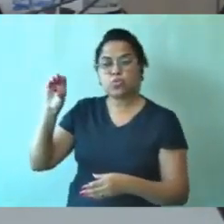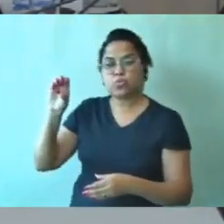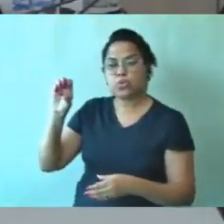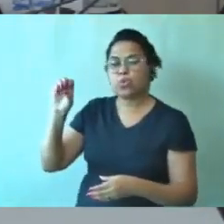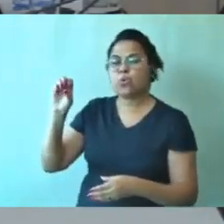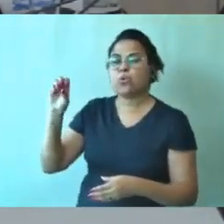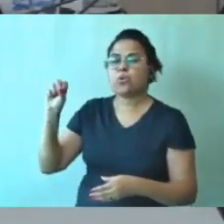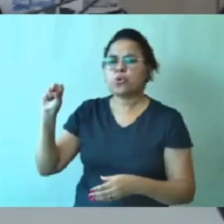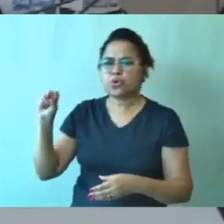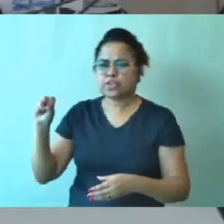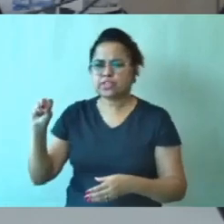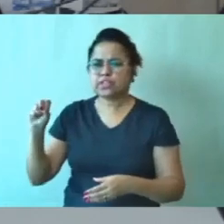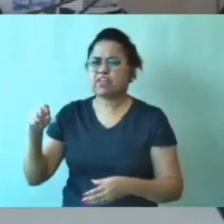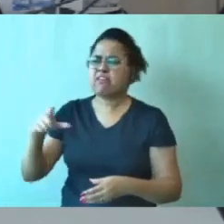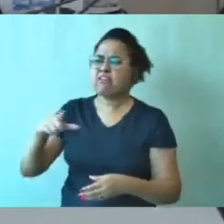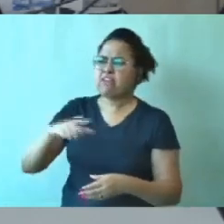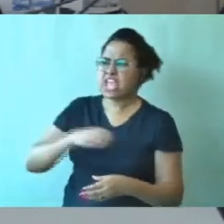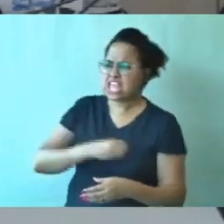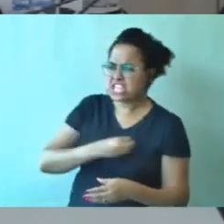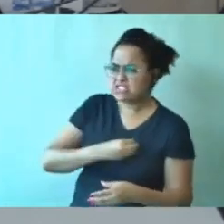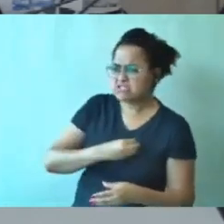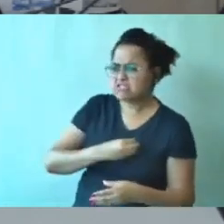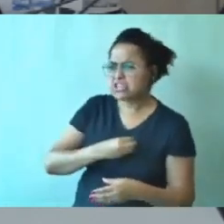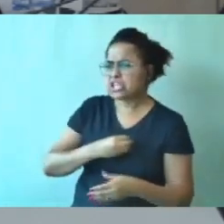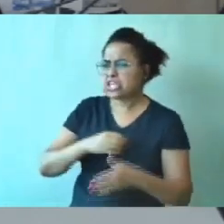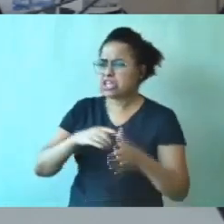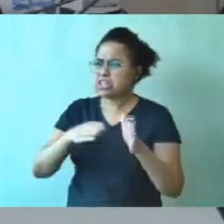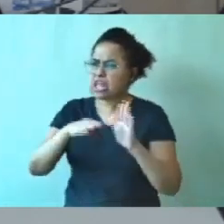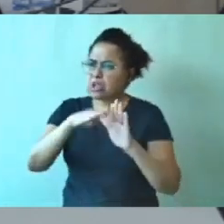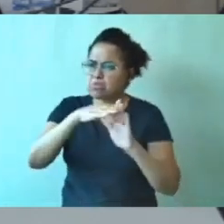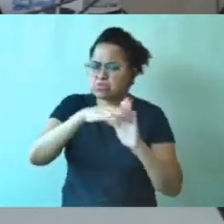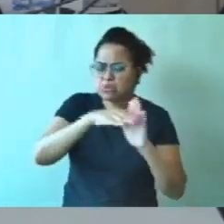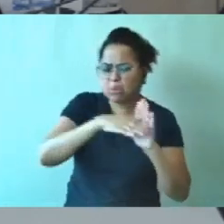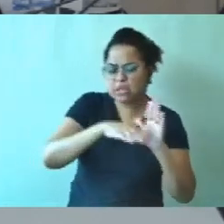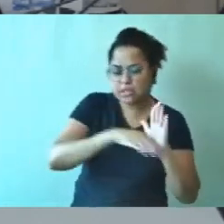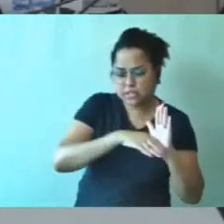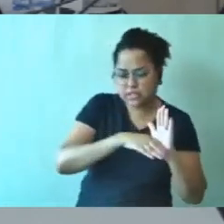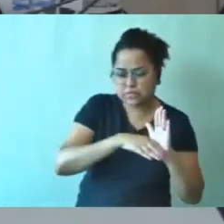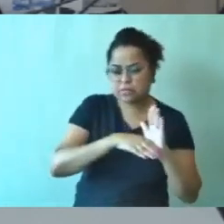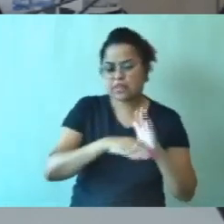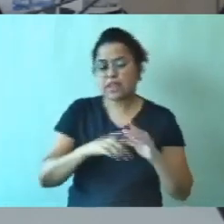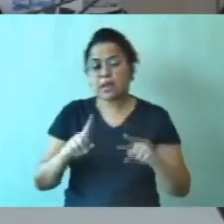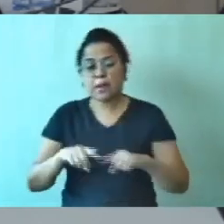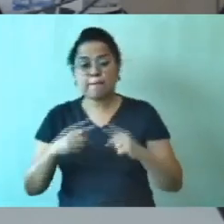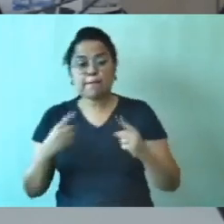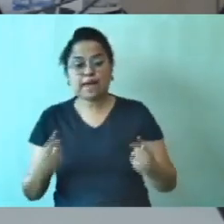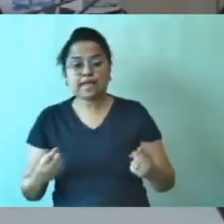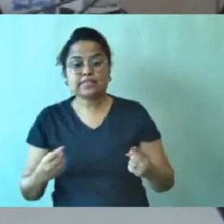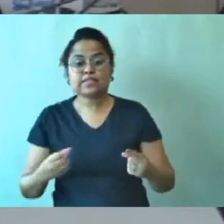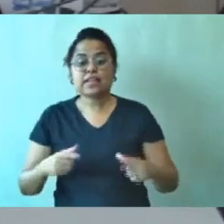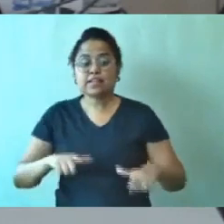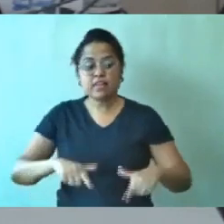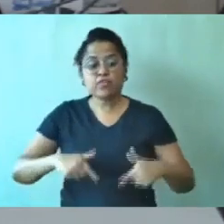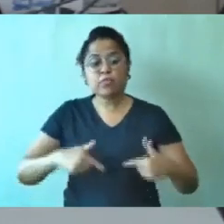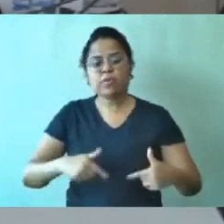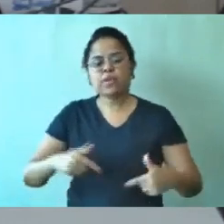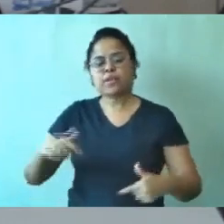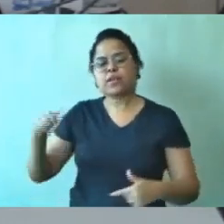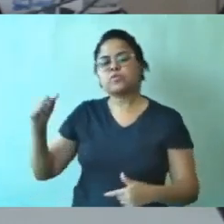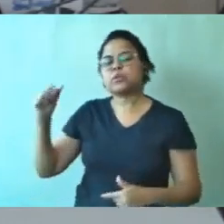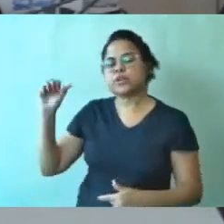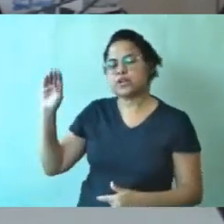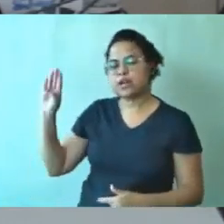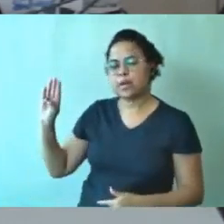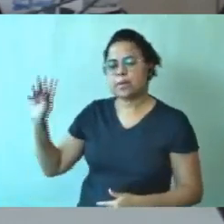termos documentais, mas a operação já estava se dando pela BH Leste S.A. Quando o senhor,